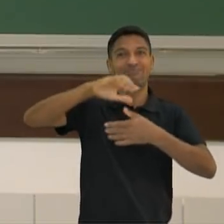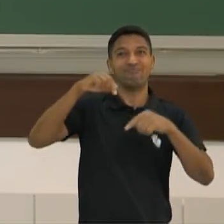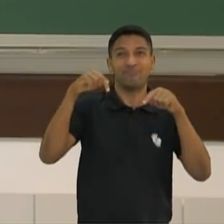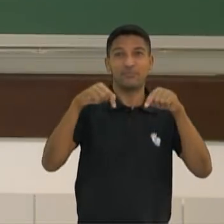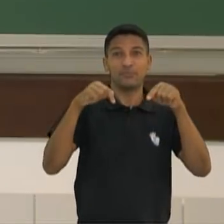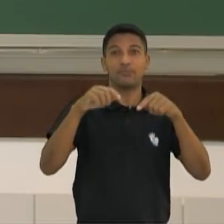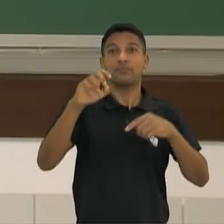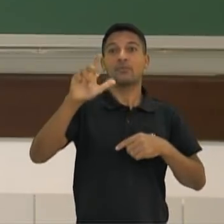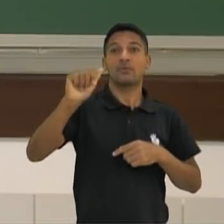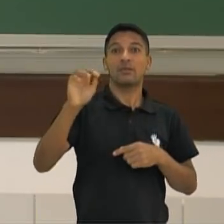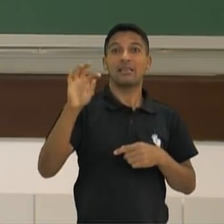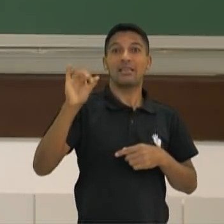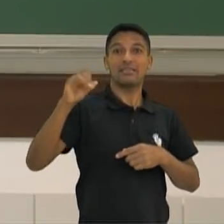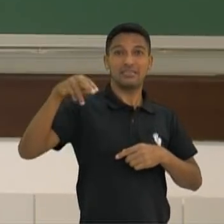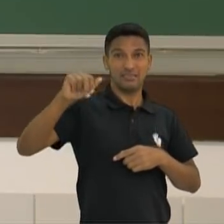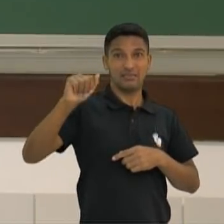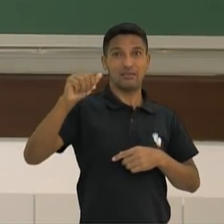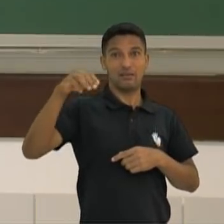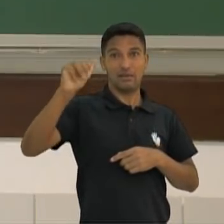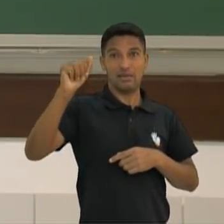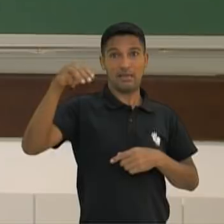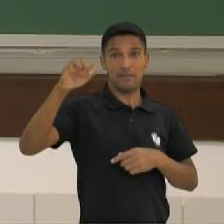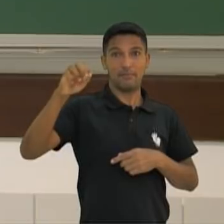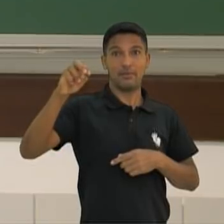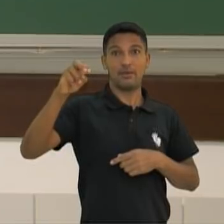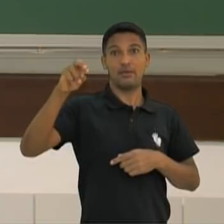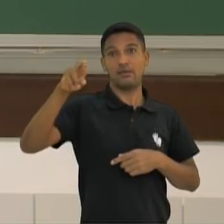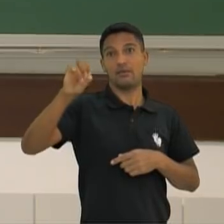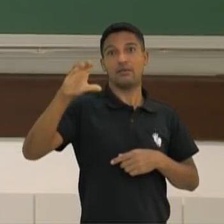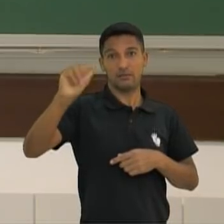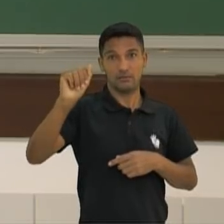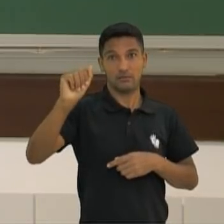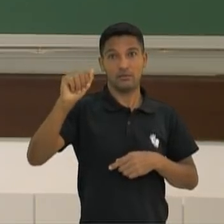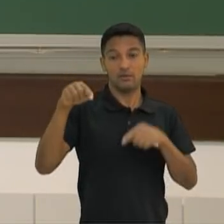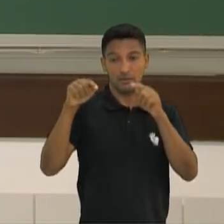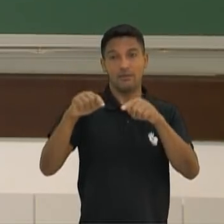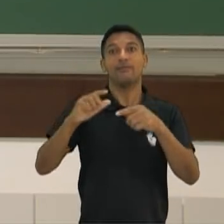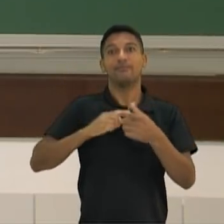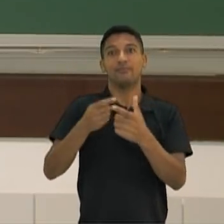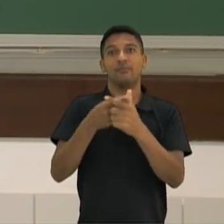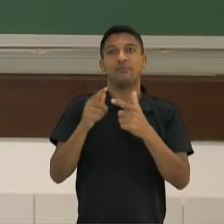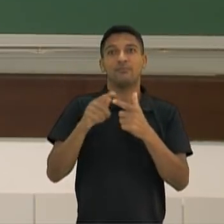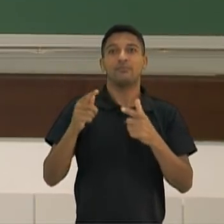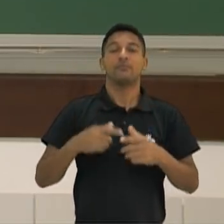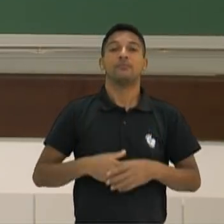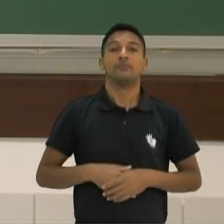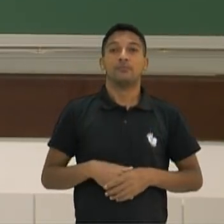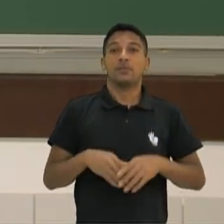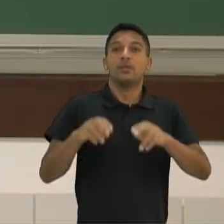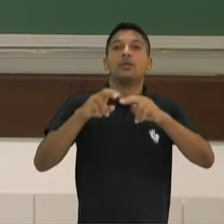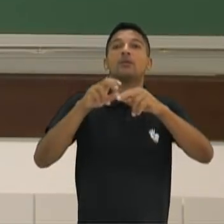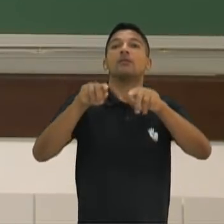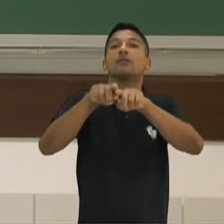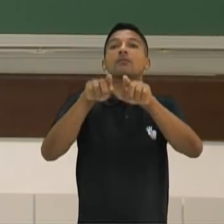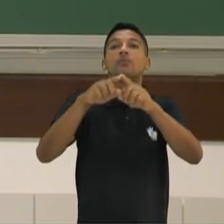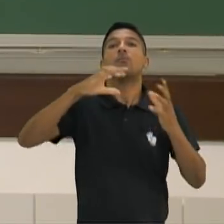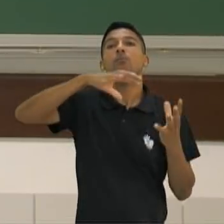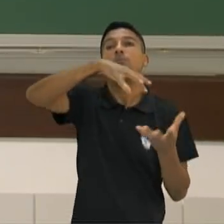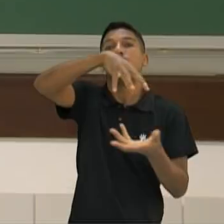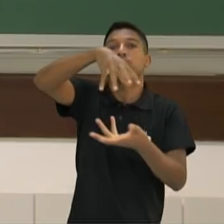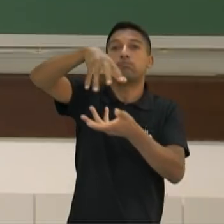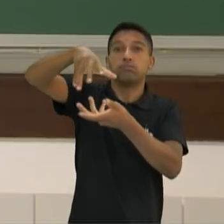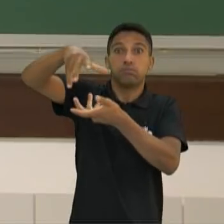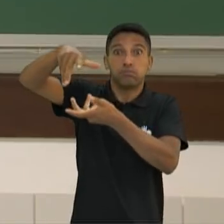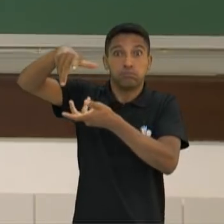Disso, logicamente, temos uma outra situação que não é só da América Latina, é mundial, um volume sistemático cada